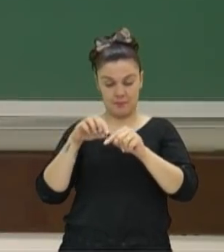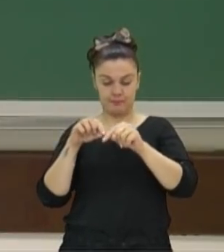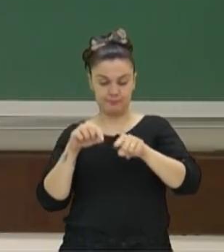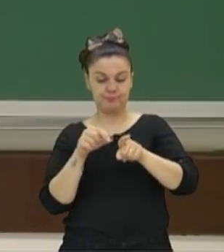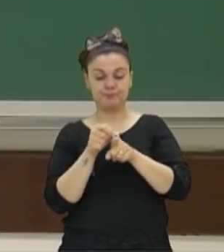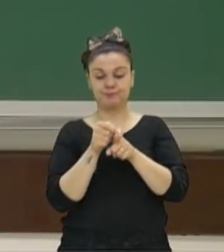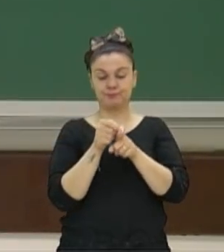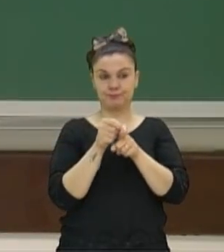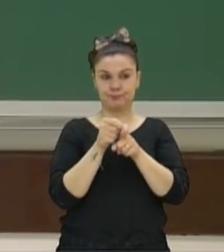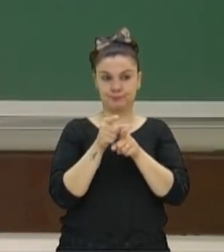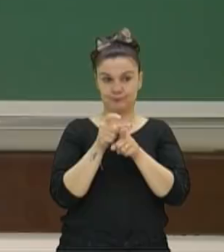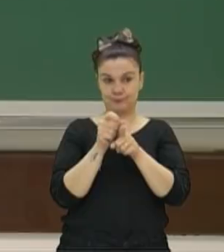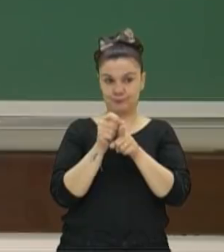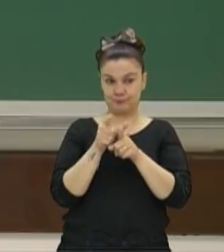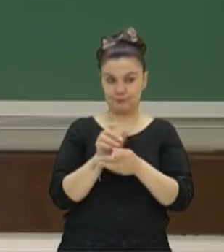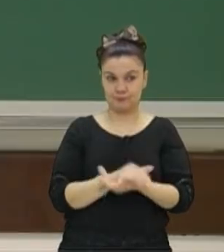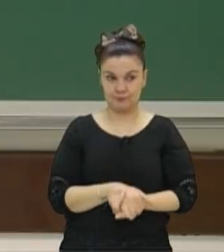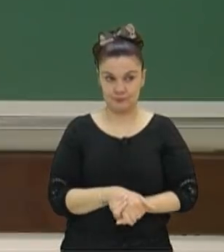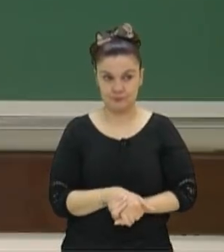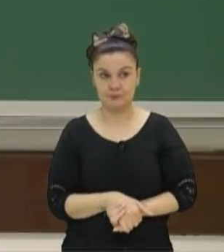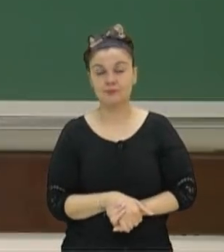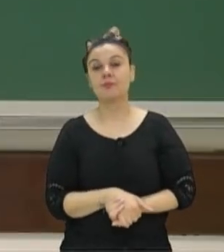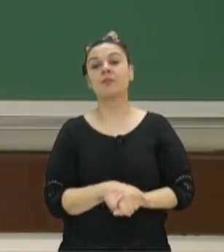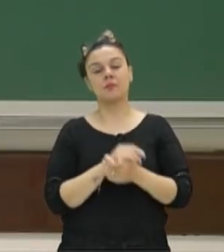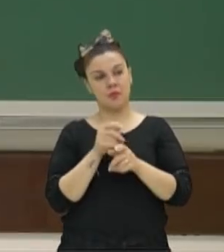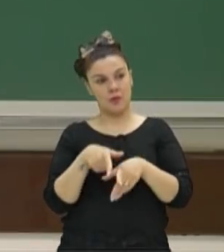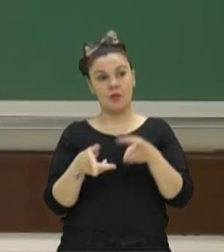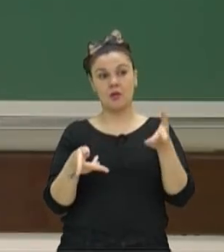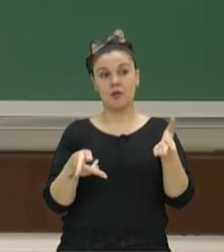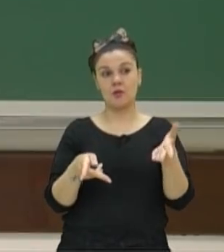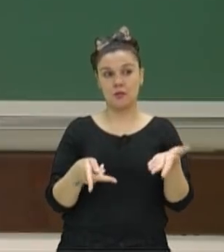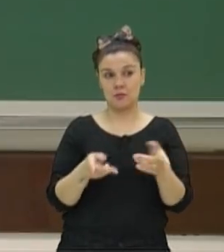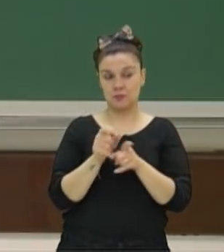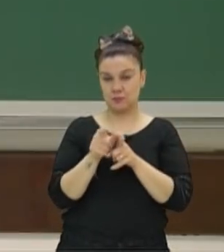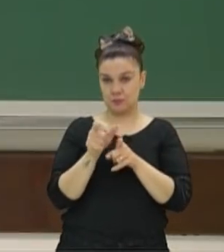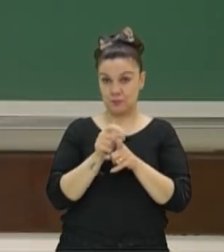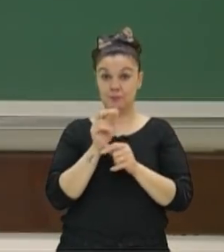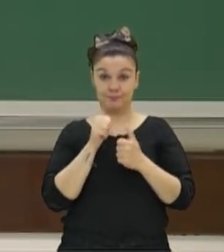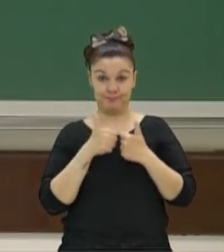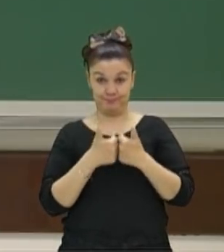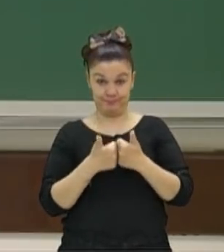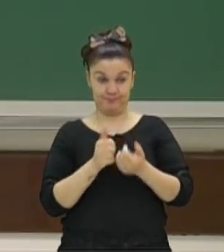ser, então, liberada, ejaculada, por meio da uretra,